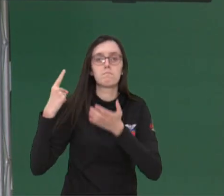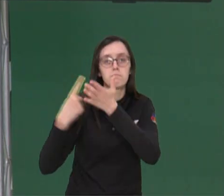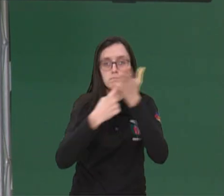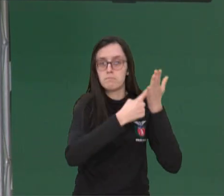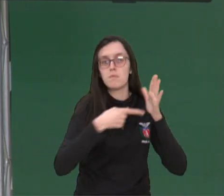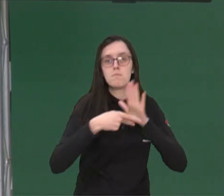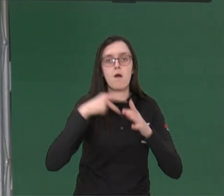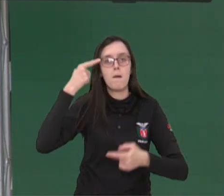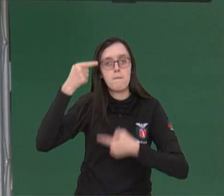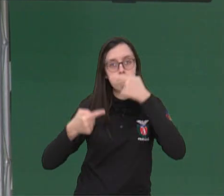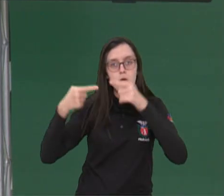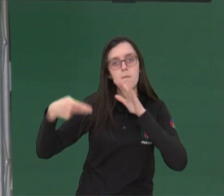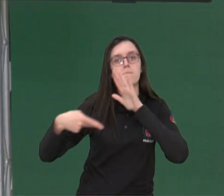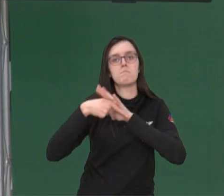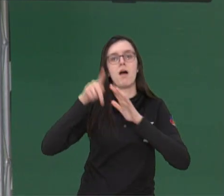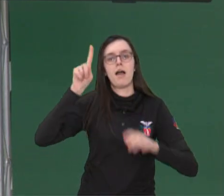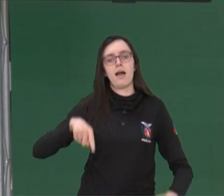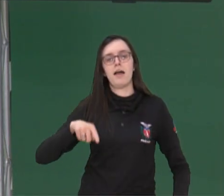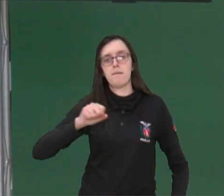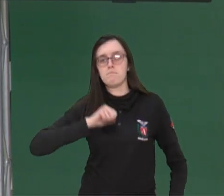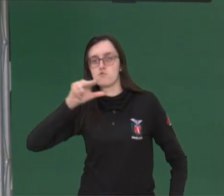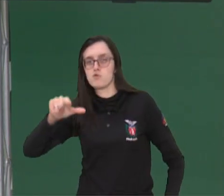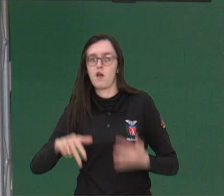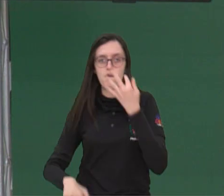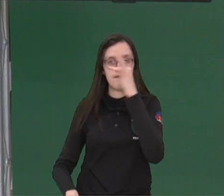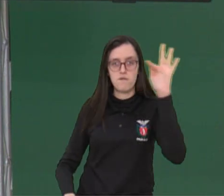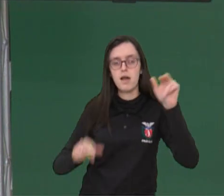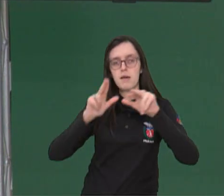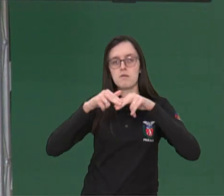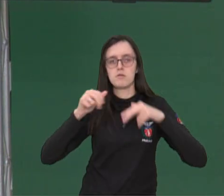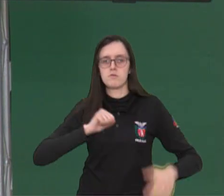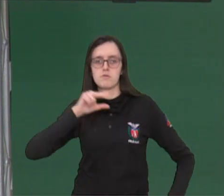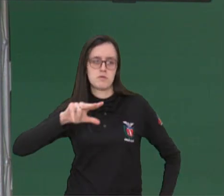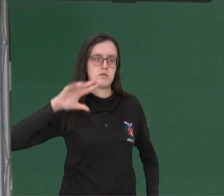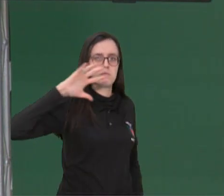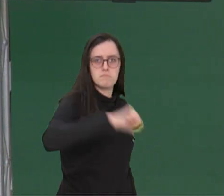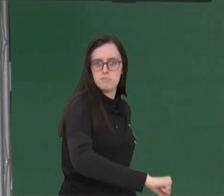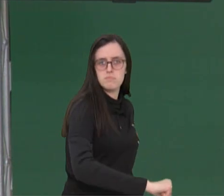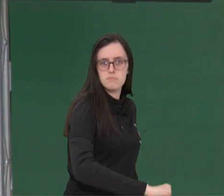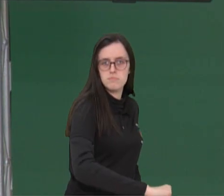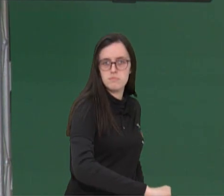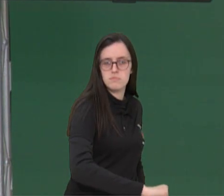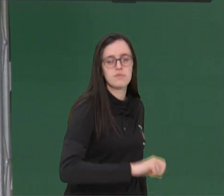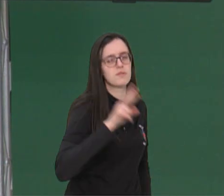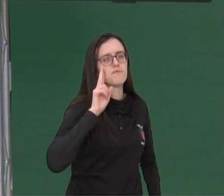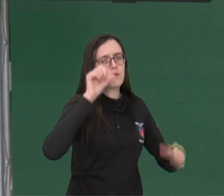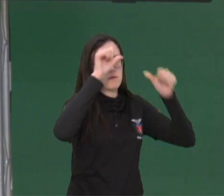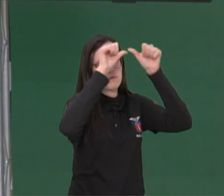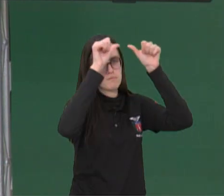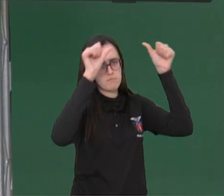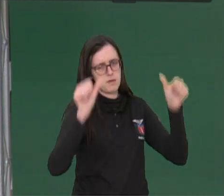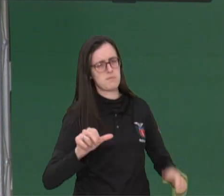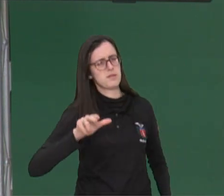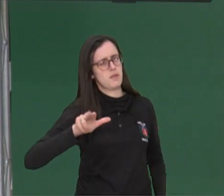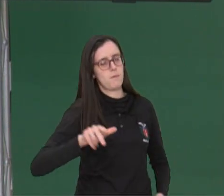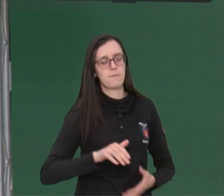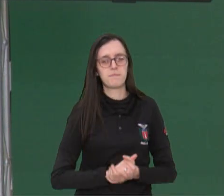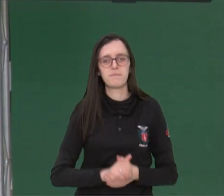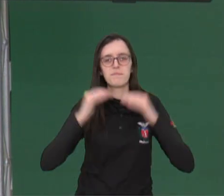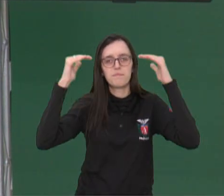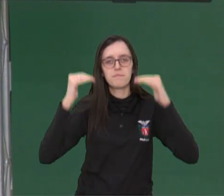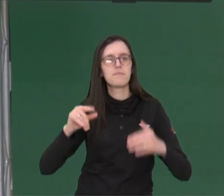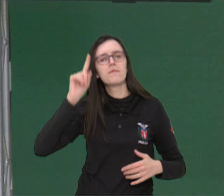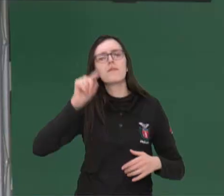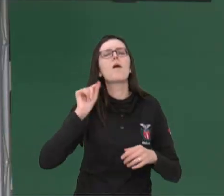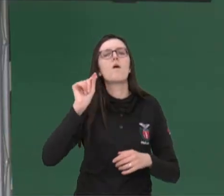políticos entre Portugal e França, e por isso Portugal dominou a região amazônica? Você viu no mapa anterior que não. Ao início